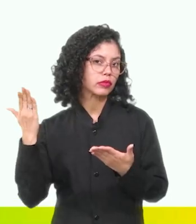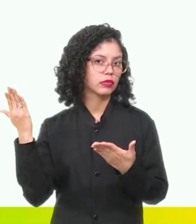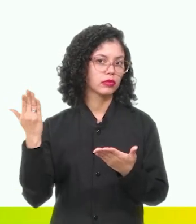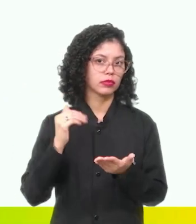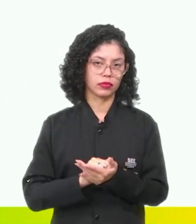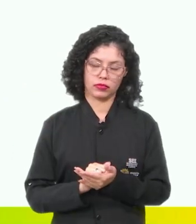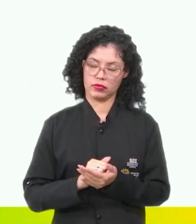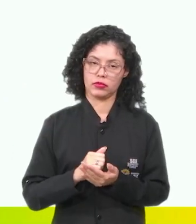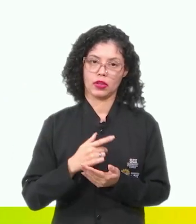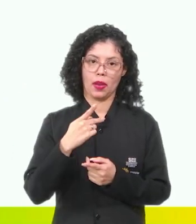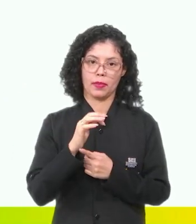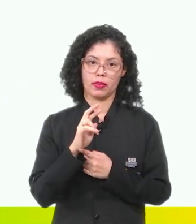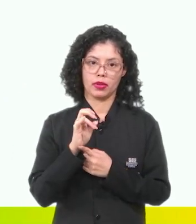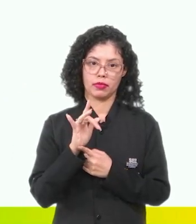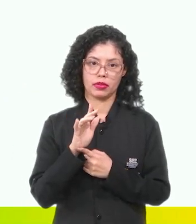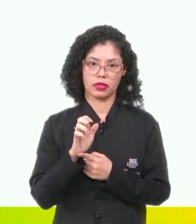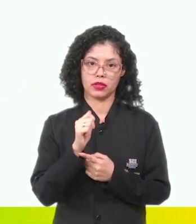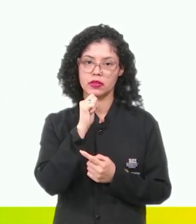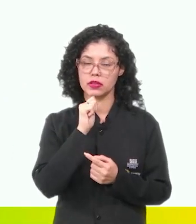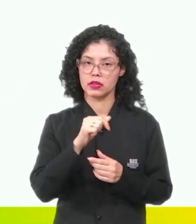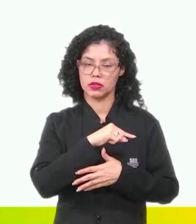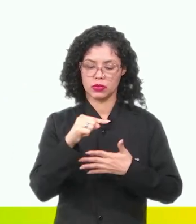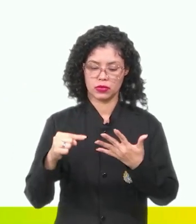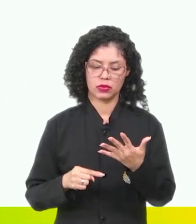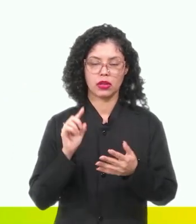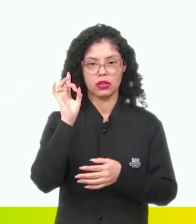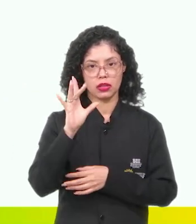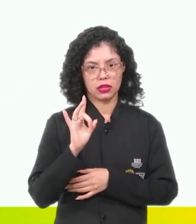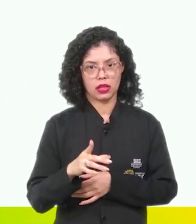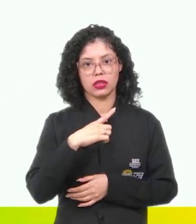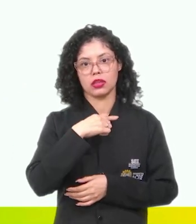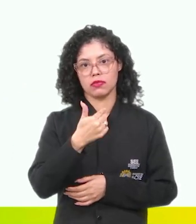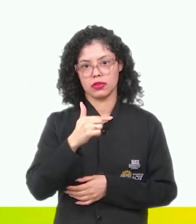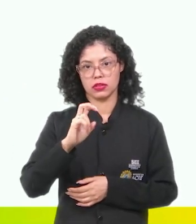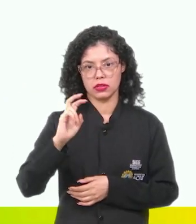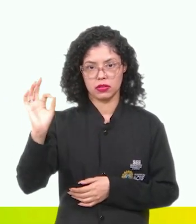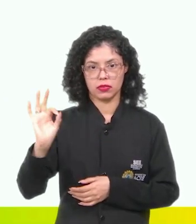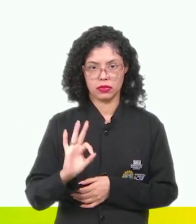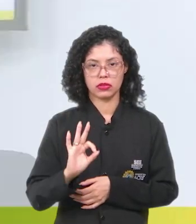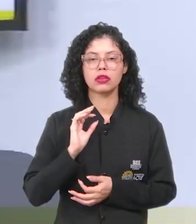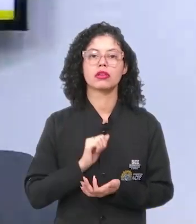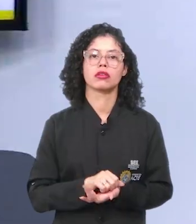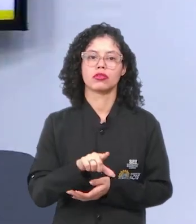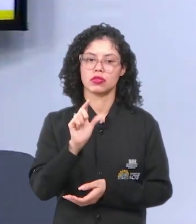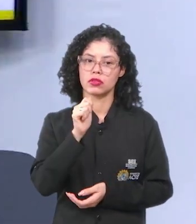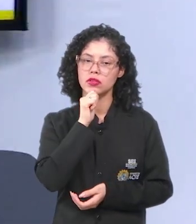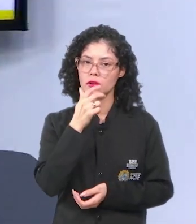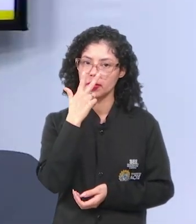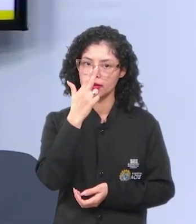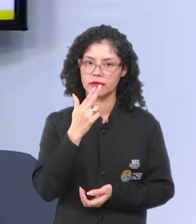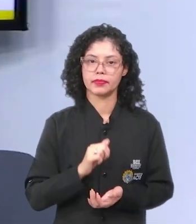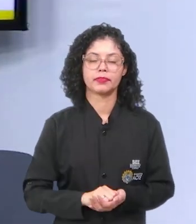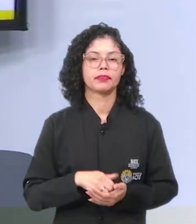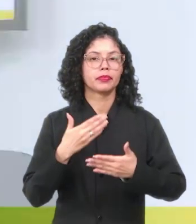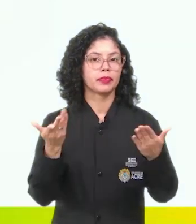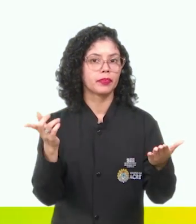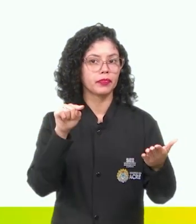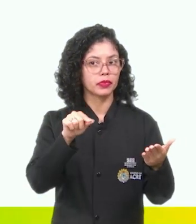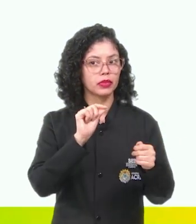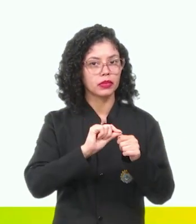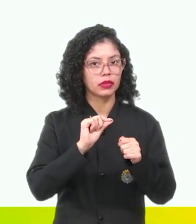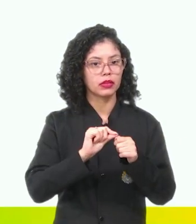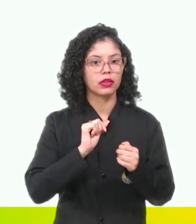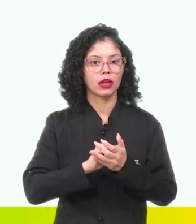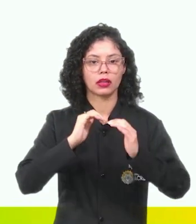minha probabilidade de gametas. E cada um tem 25% de chances de estar aparecendo. Isso aqui eu faço